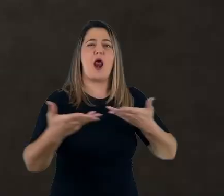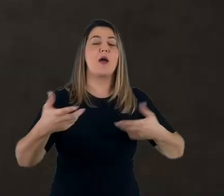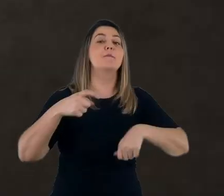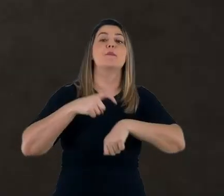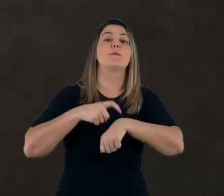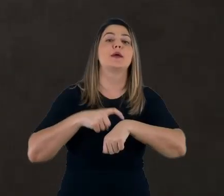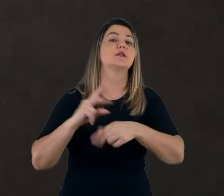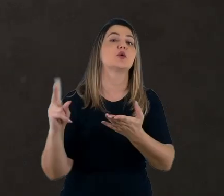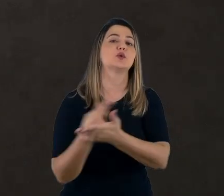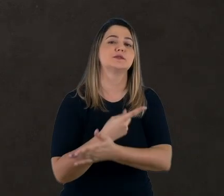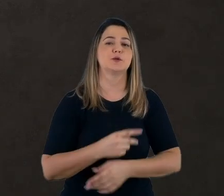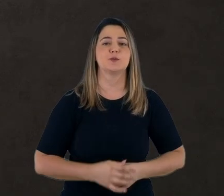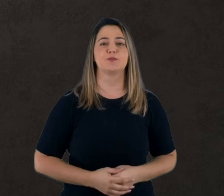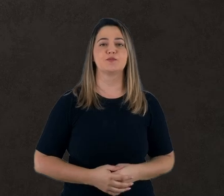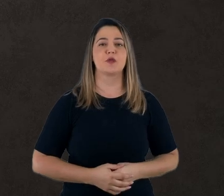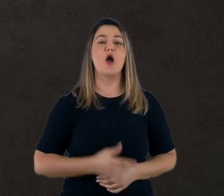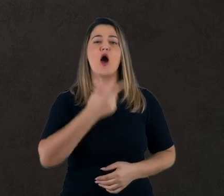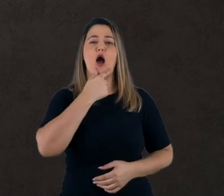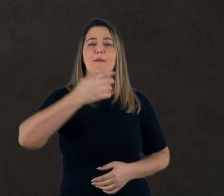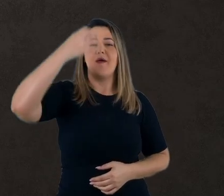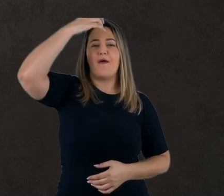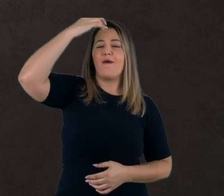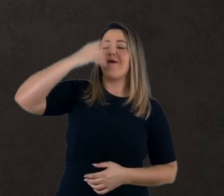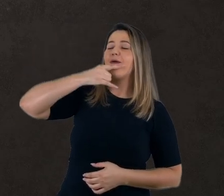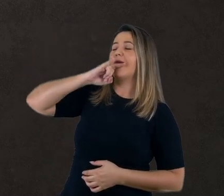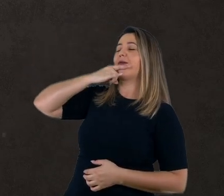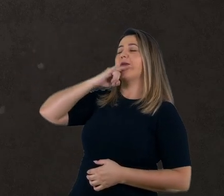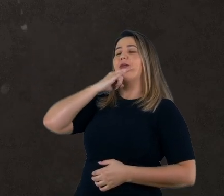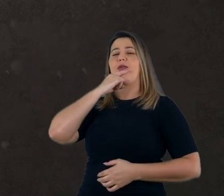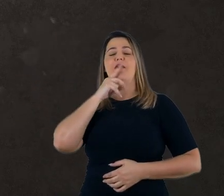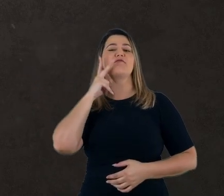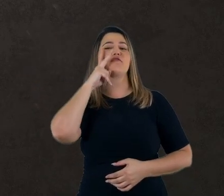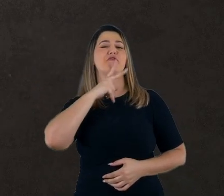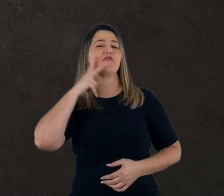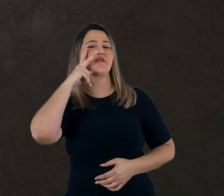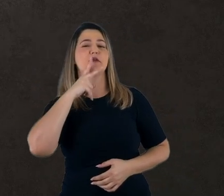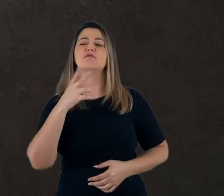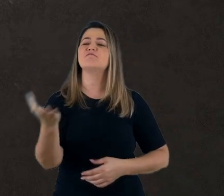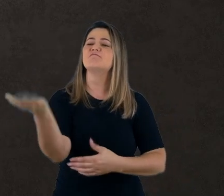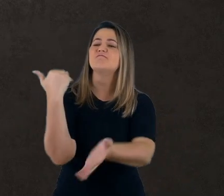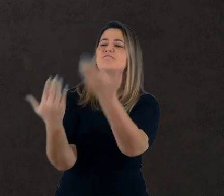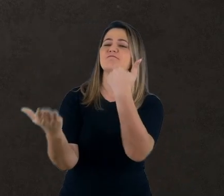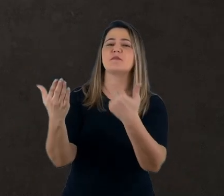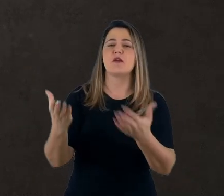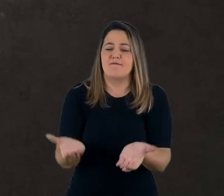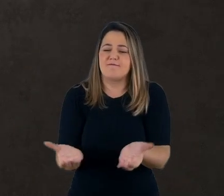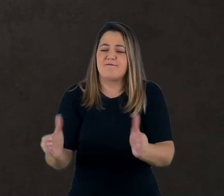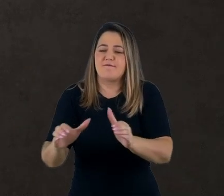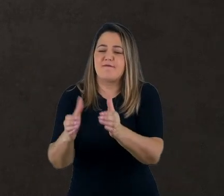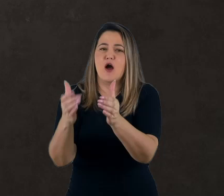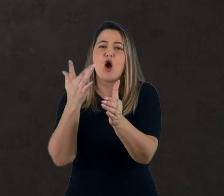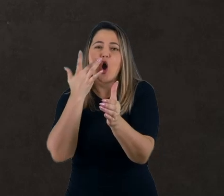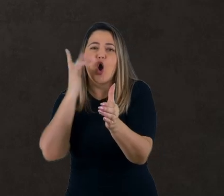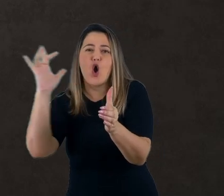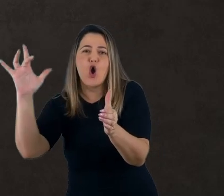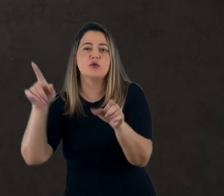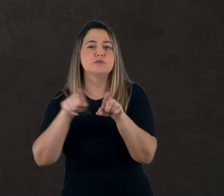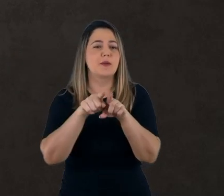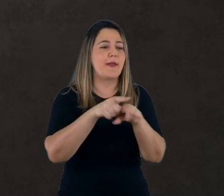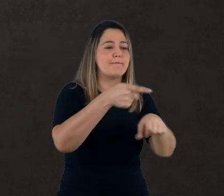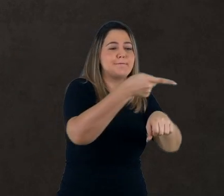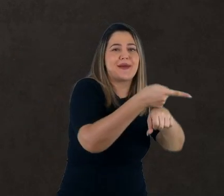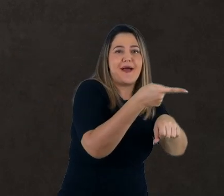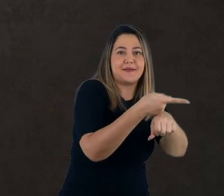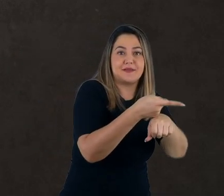aconteceu. Havendo Belsazar provado o vinho, mandou trazer vasos de ouro e de prata que Nabucodonosor, seu